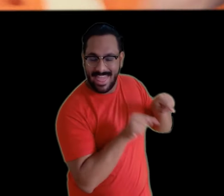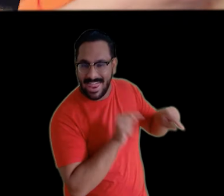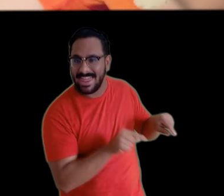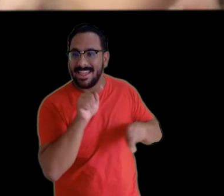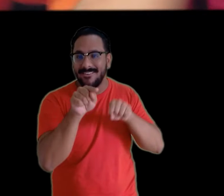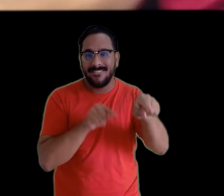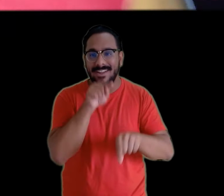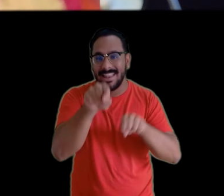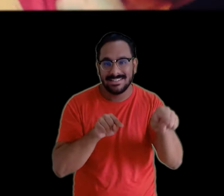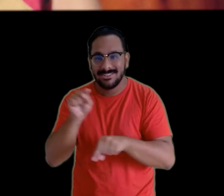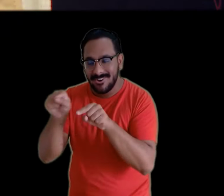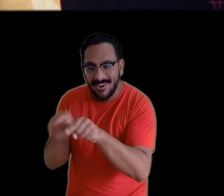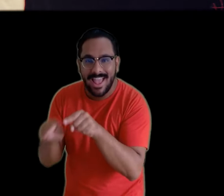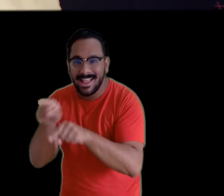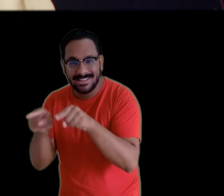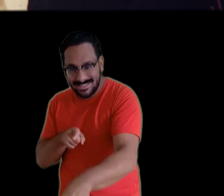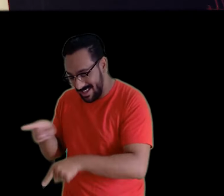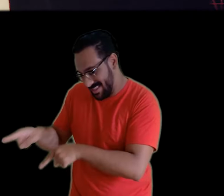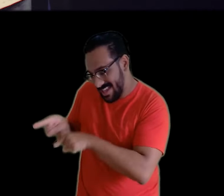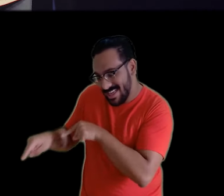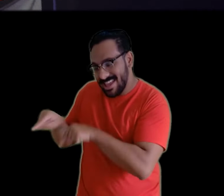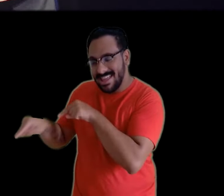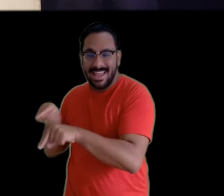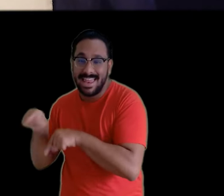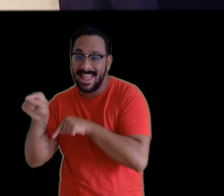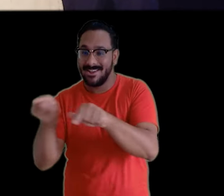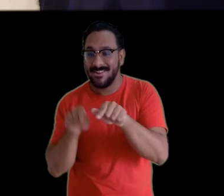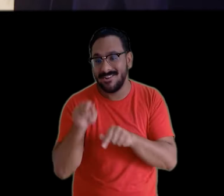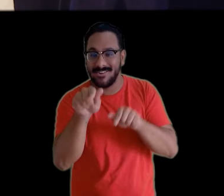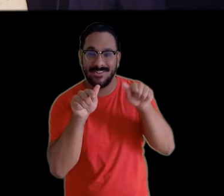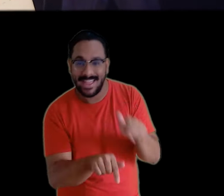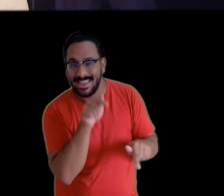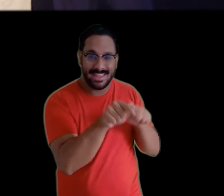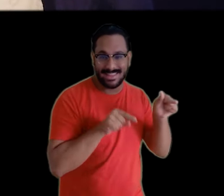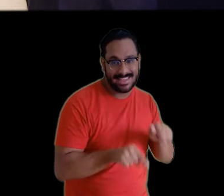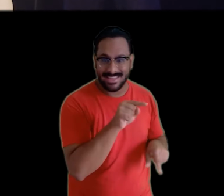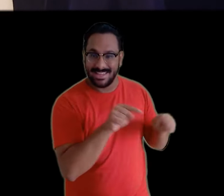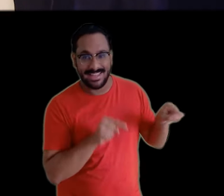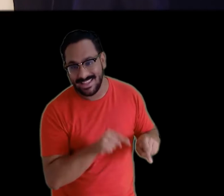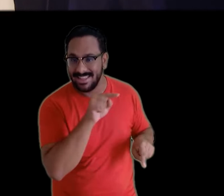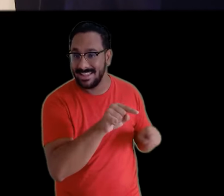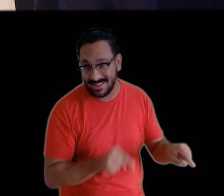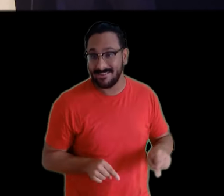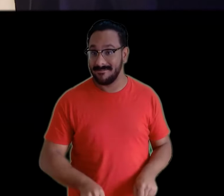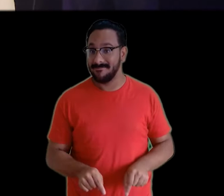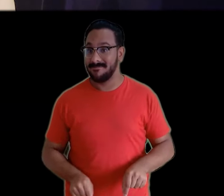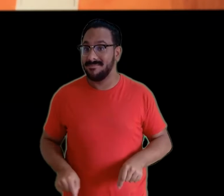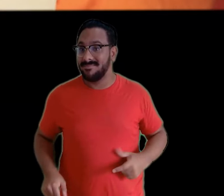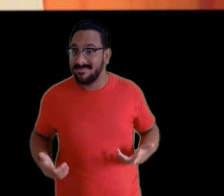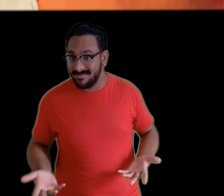ali. Cutuca ali, cutuca aqui, cutuca ali, cati. Com tu alicati, cutuca aqui, cutuca ali. Pra